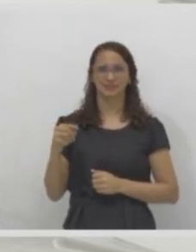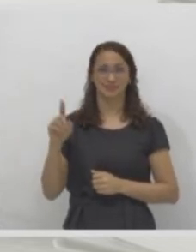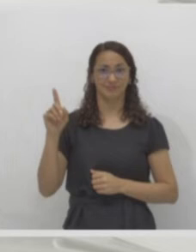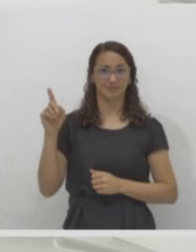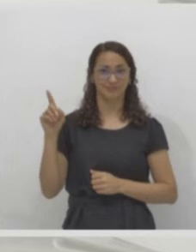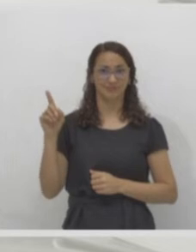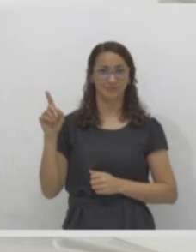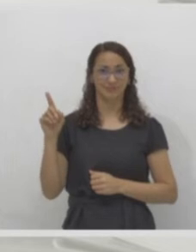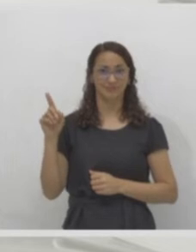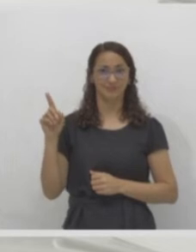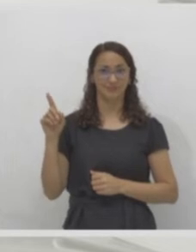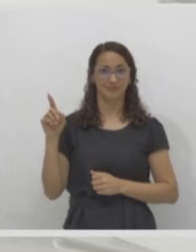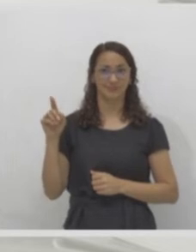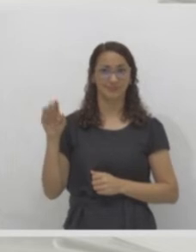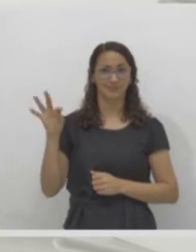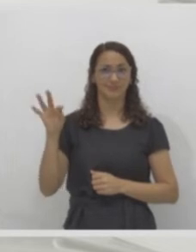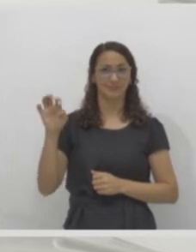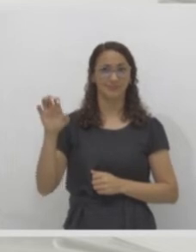telescópio newtoniano?